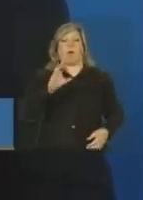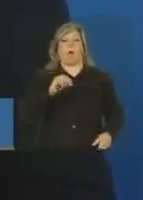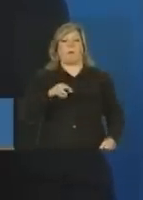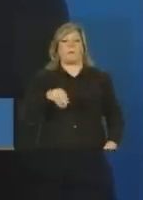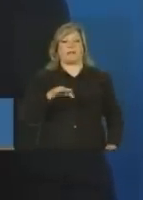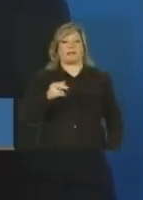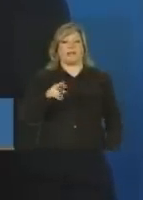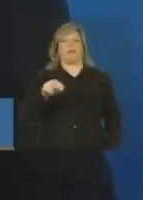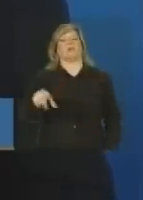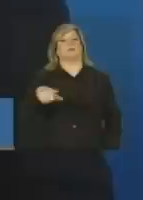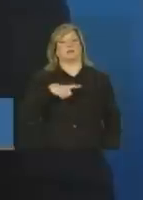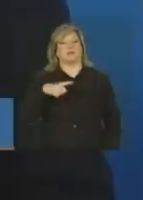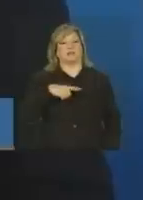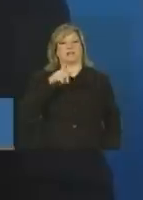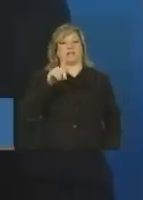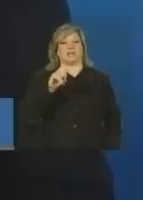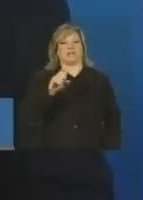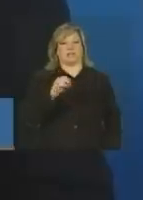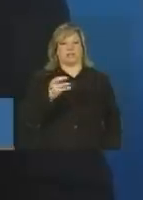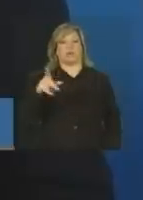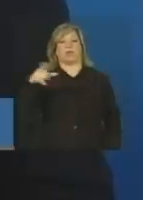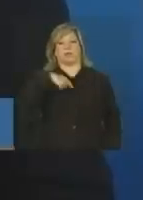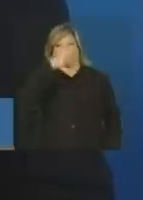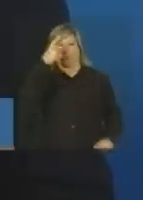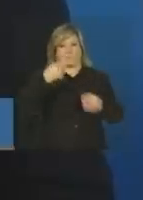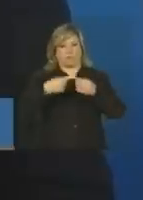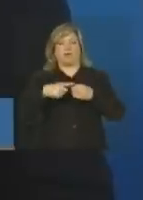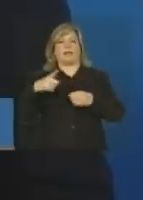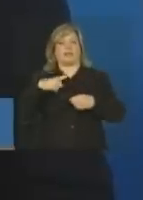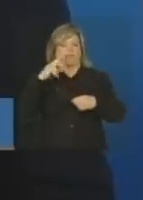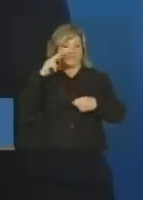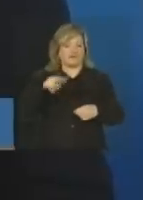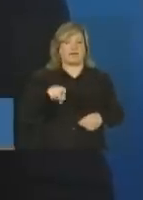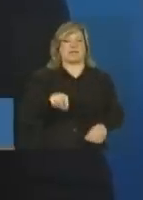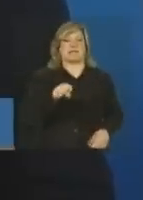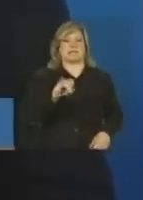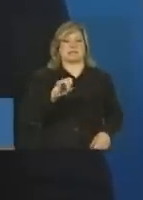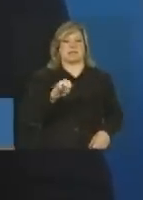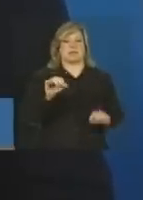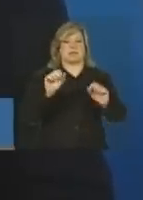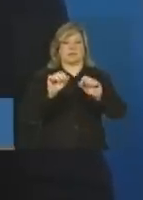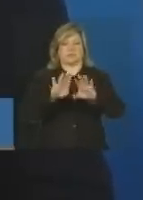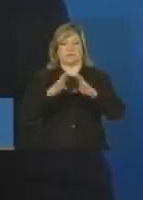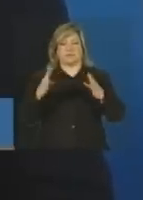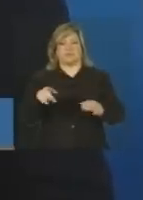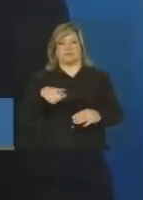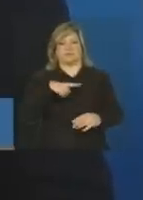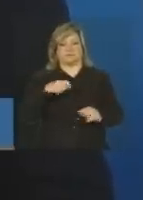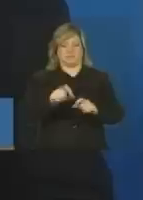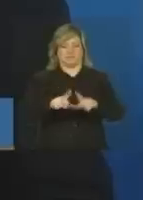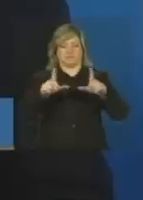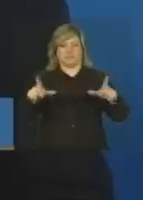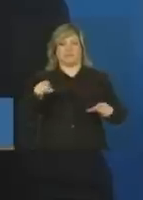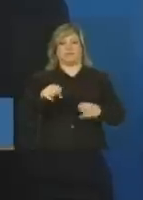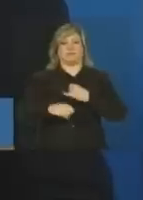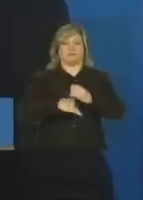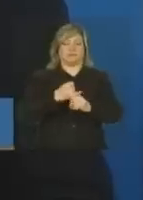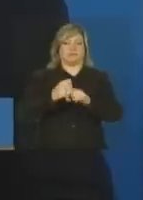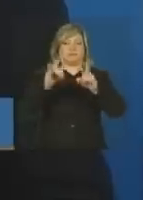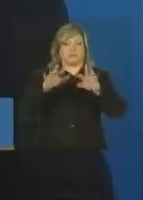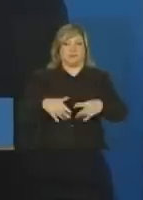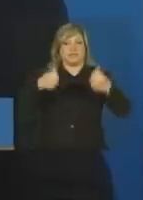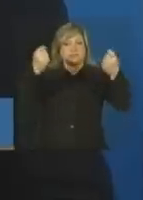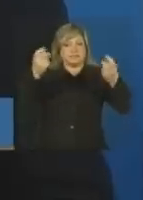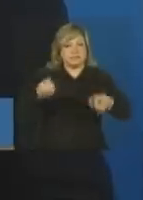O gestor ele acessa novamente o sistema, faz a retificação ou justifica com a apresentação